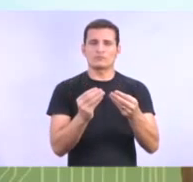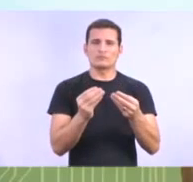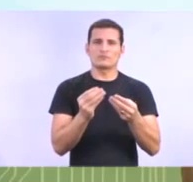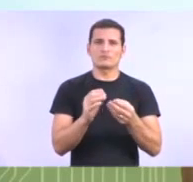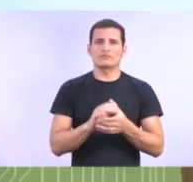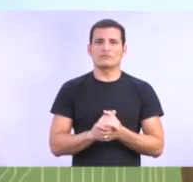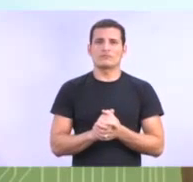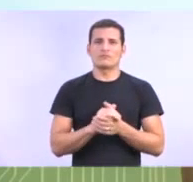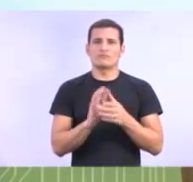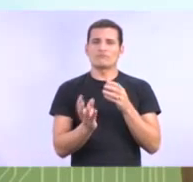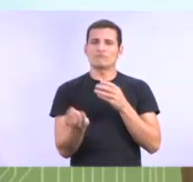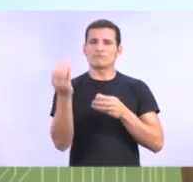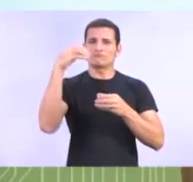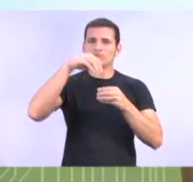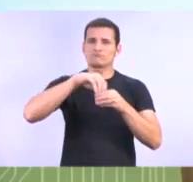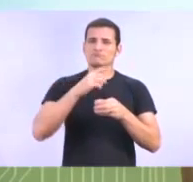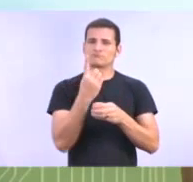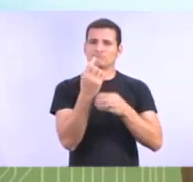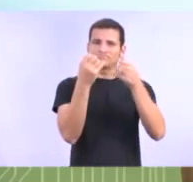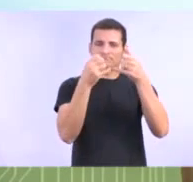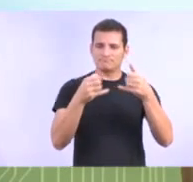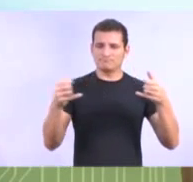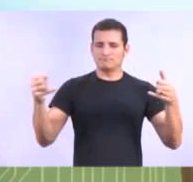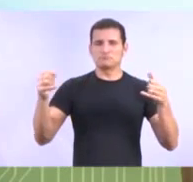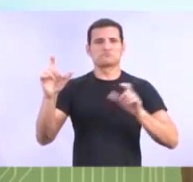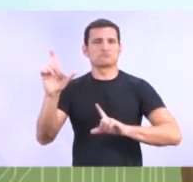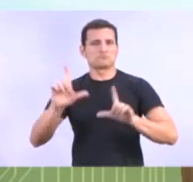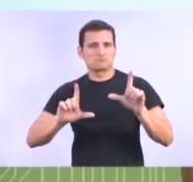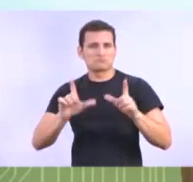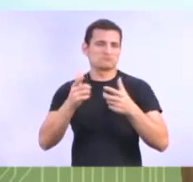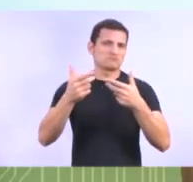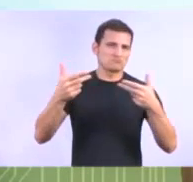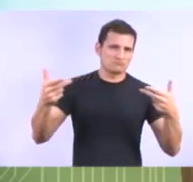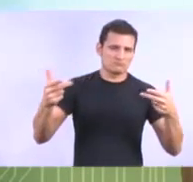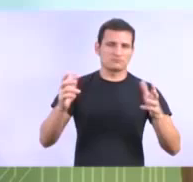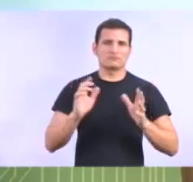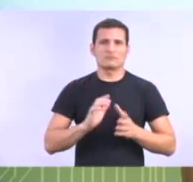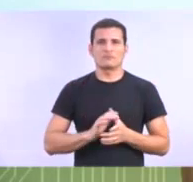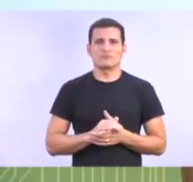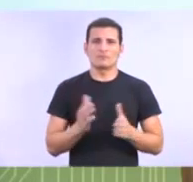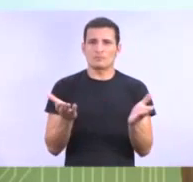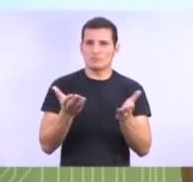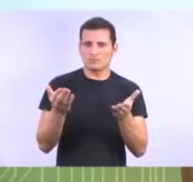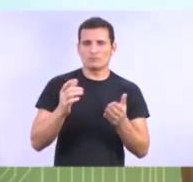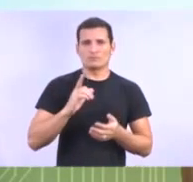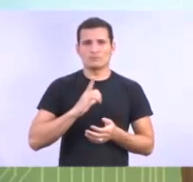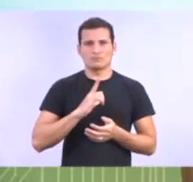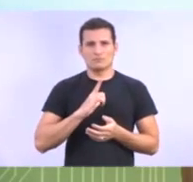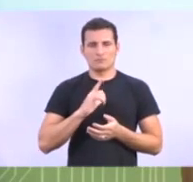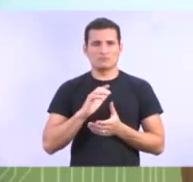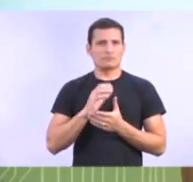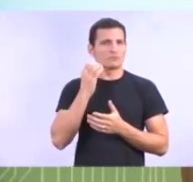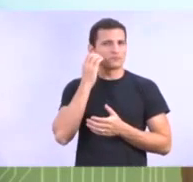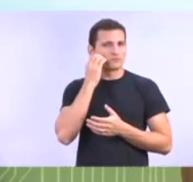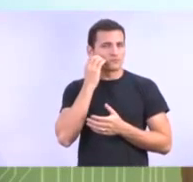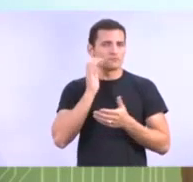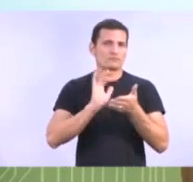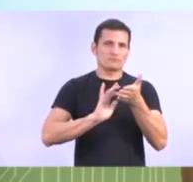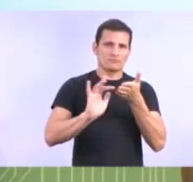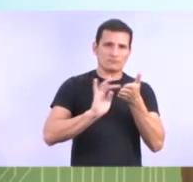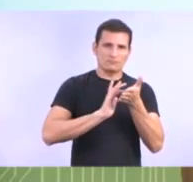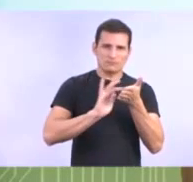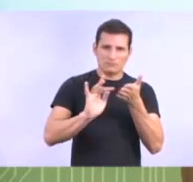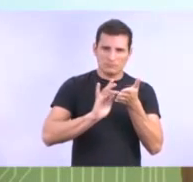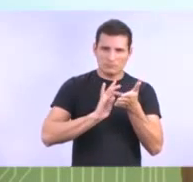compartilhassem do mesmo meio físico e passassem diversas informações, como hoje nós temos pelos celulares, pelos